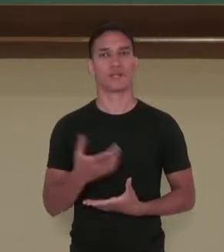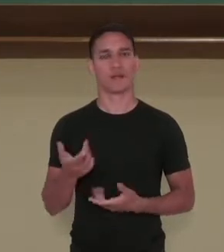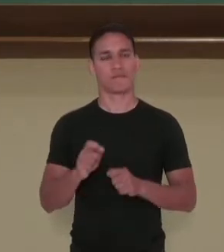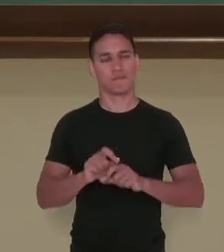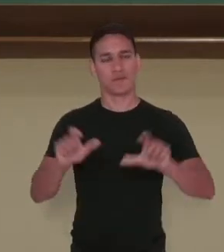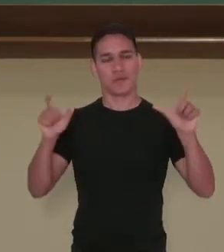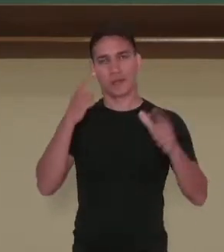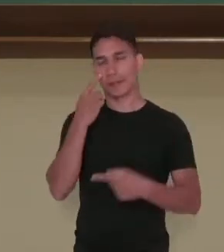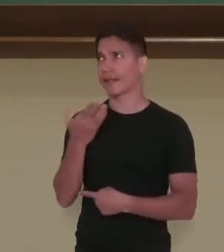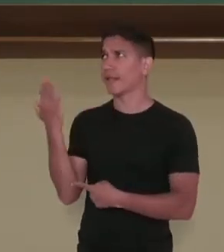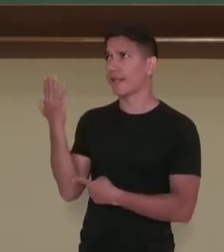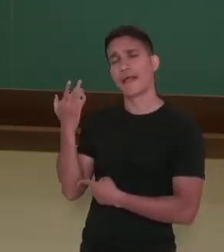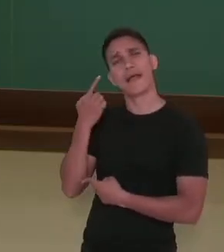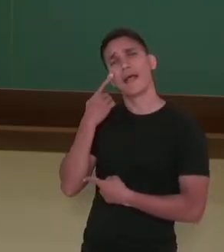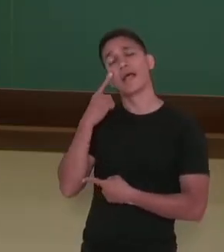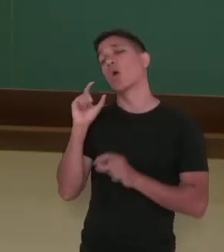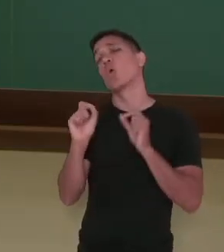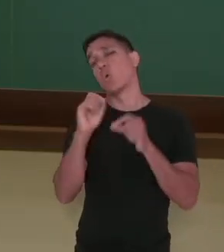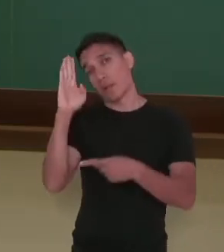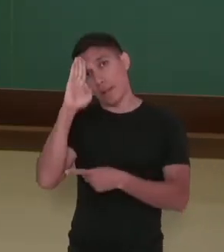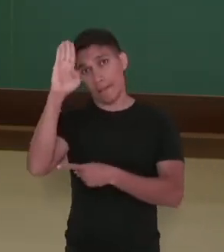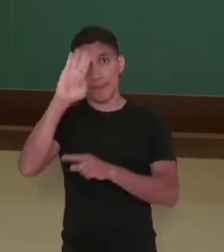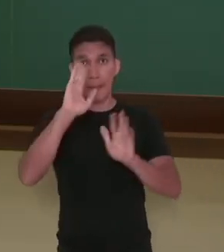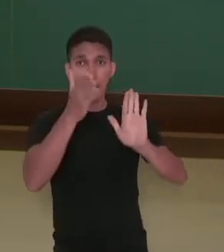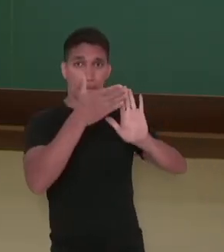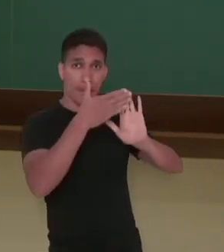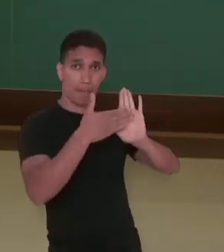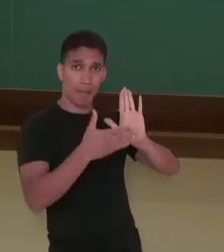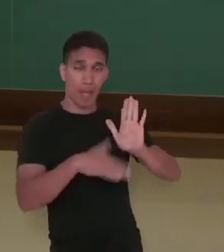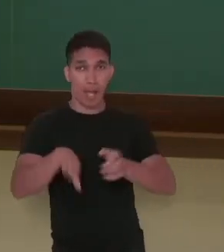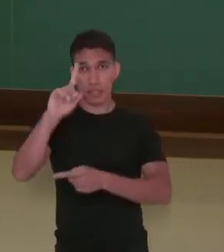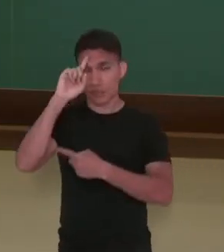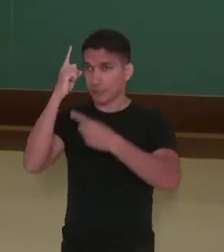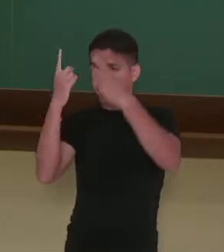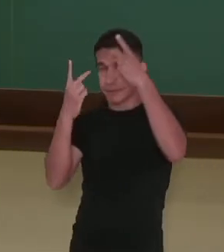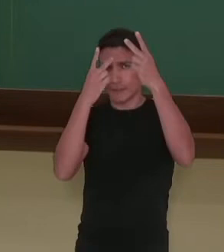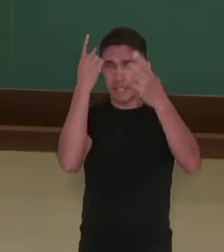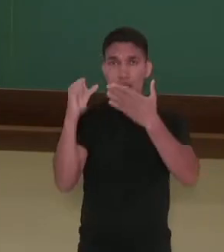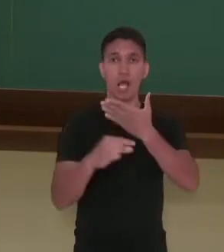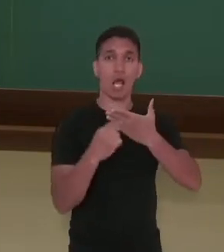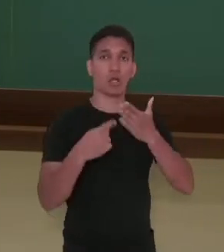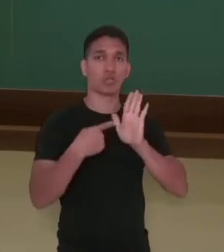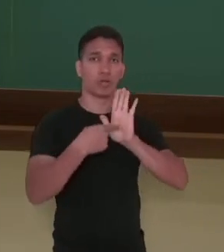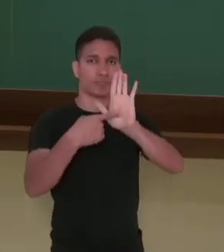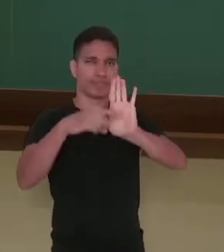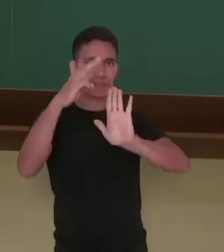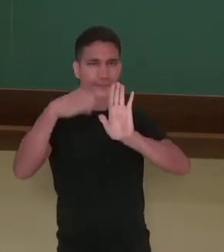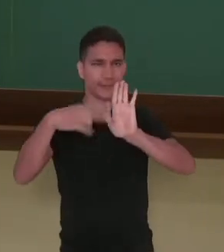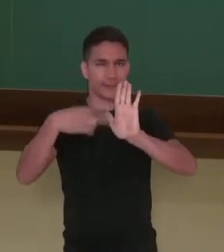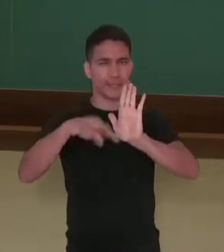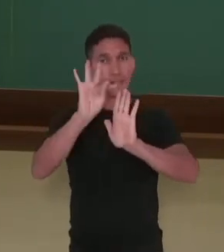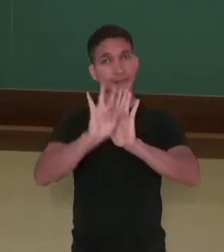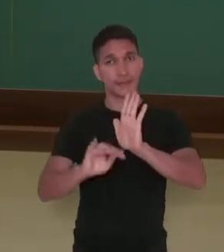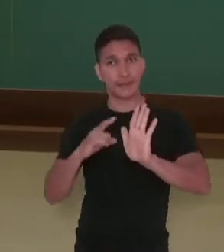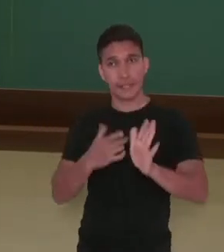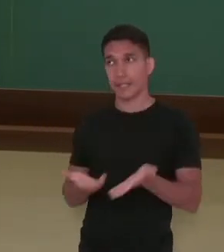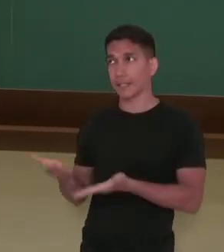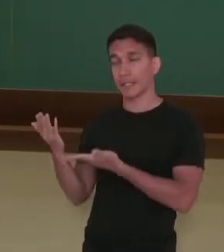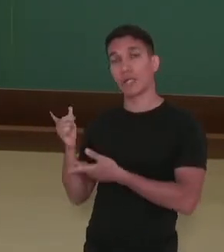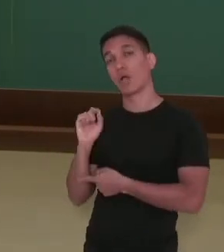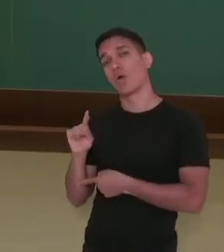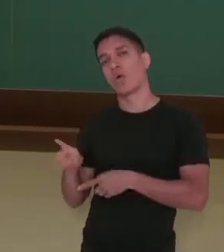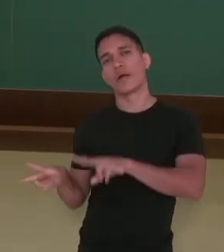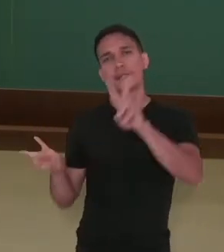Voltei para ver quais são as principais ideias apresentadas pelo autor no trecho lido. O trecho em questão é o